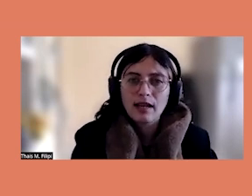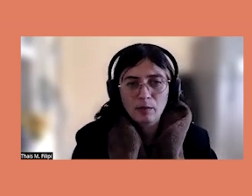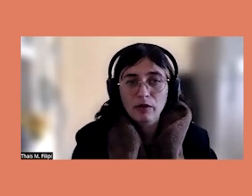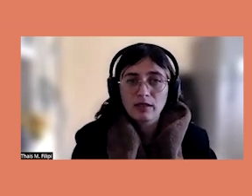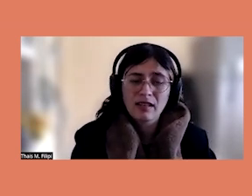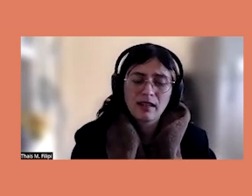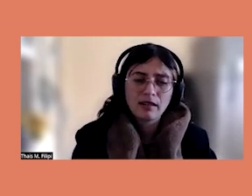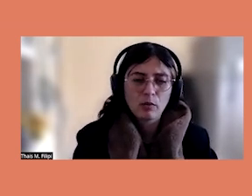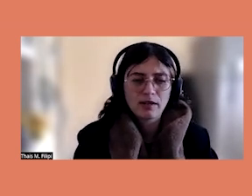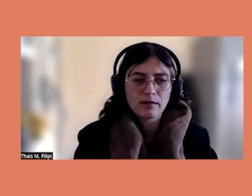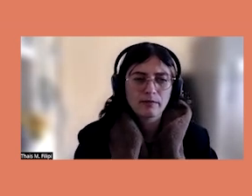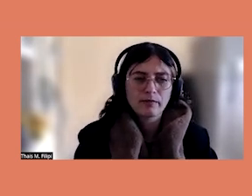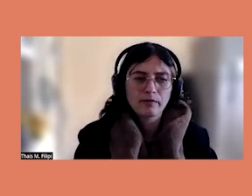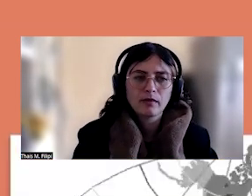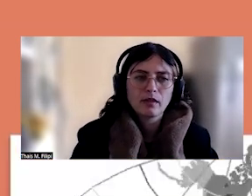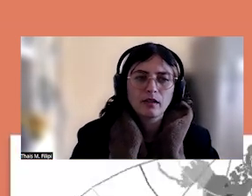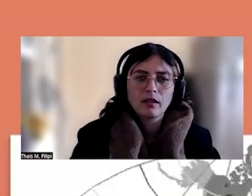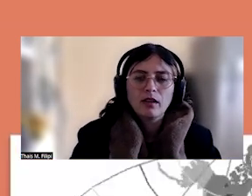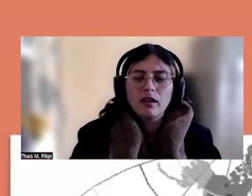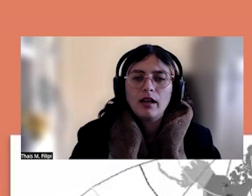dos slides para vocês acessarem depois.